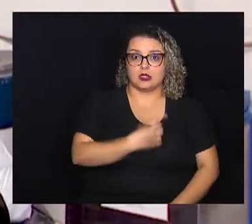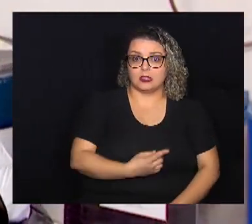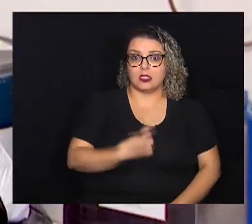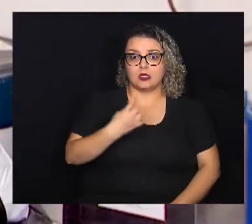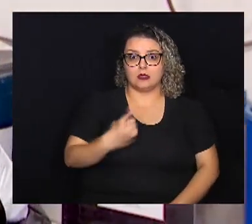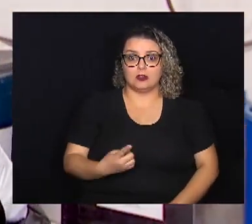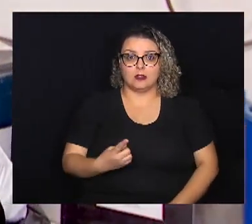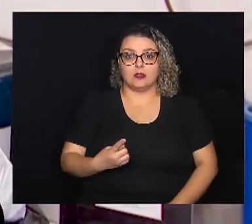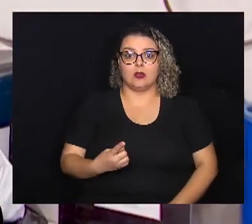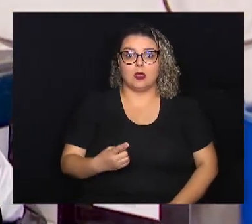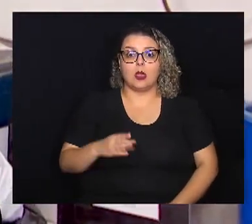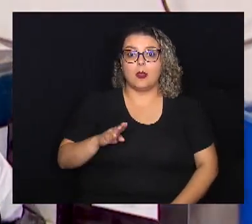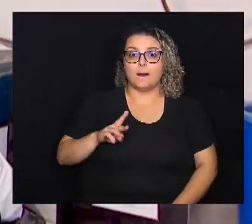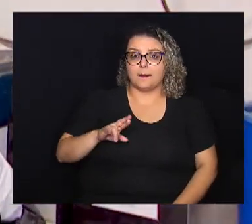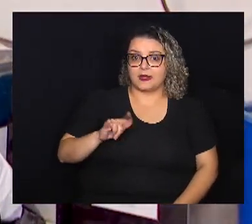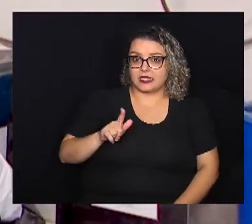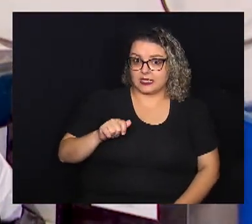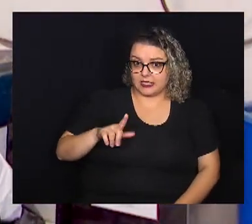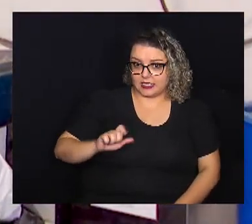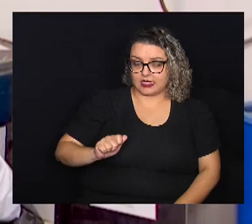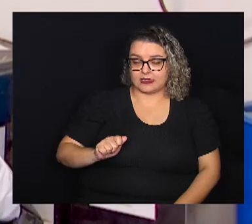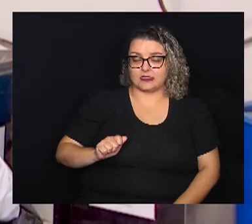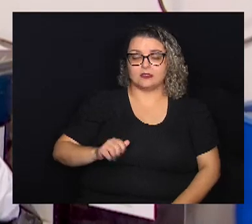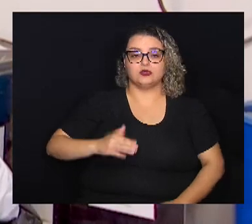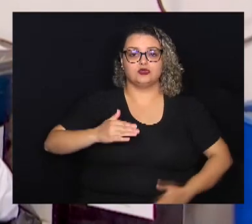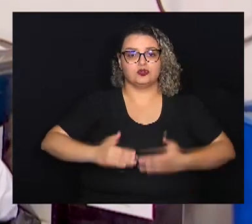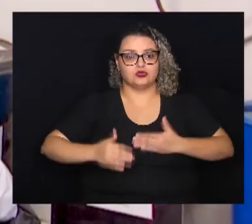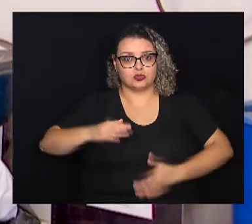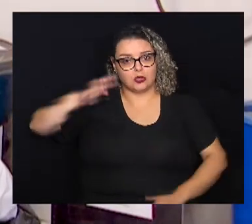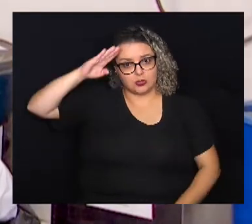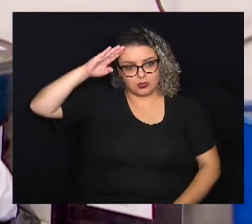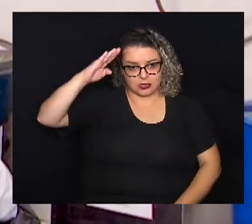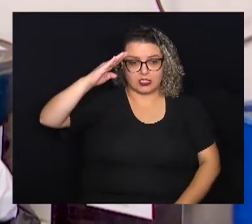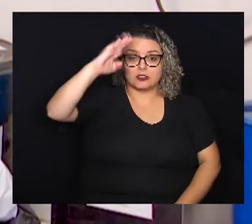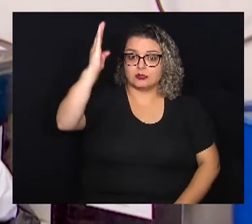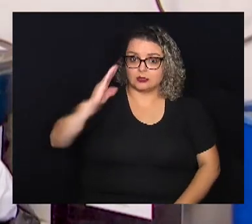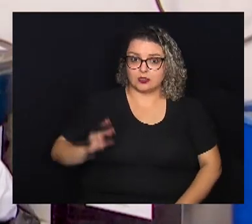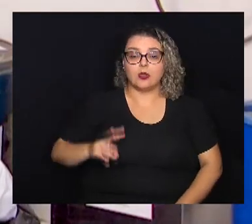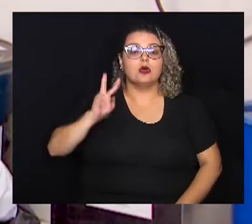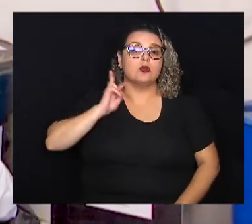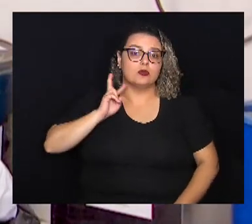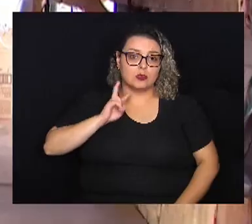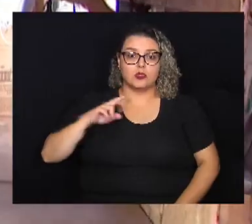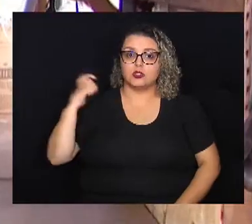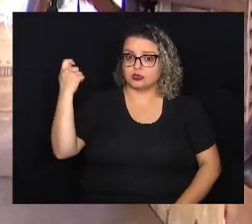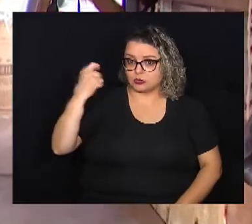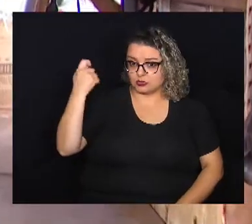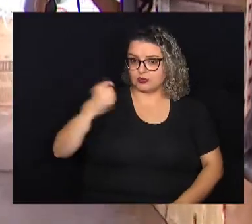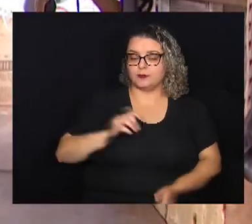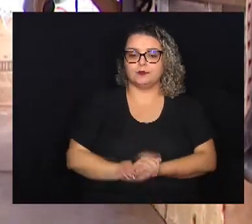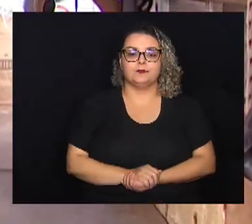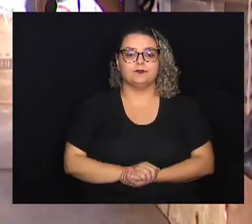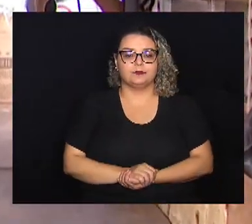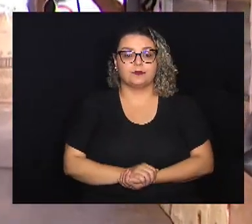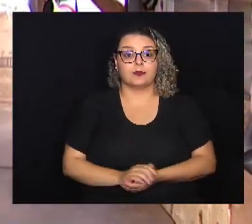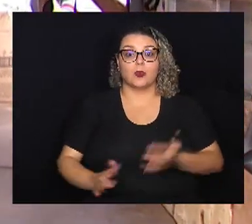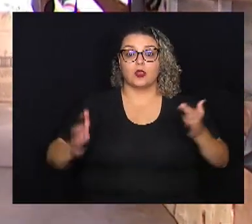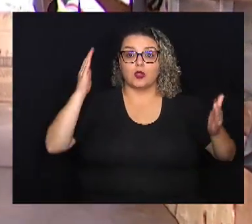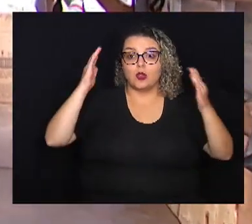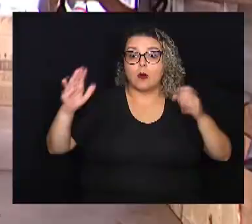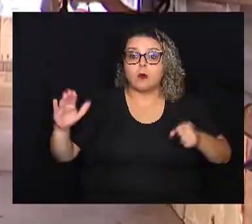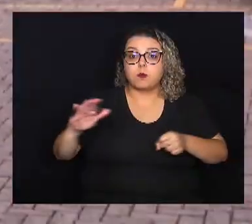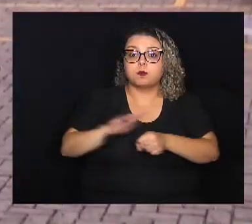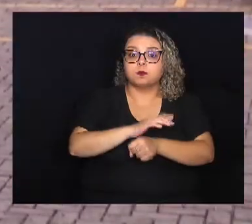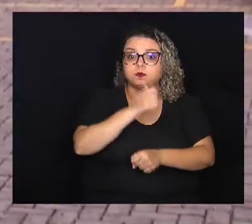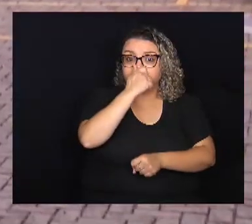Brigada de Infantaria Mecanizada do Exército Brasileiro para as vítimas no Rio Grande do Sul. E esse caminhão cheinho vai